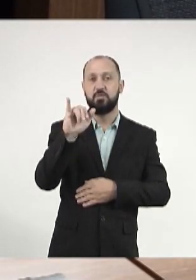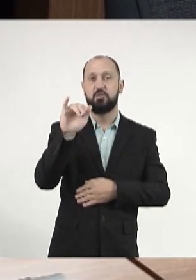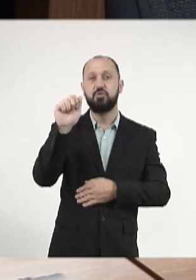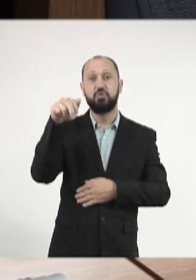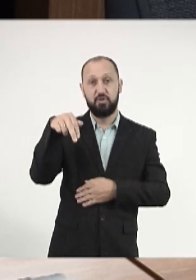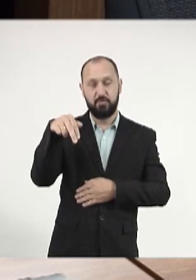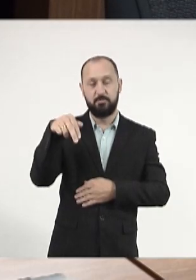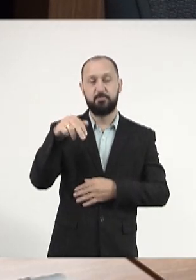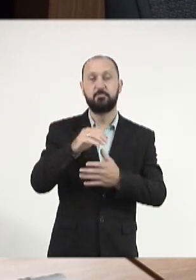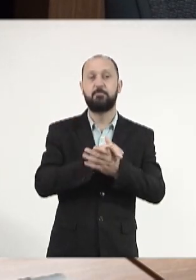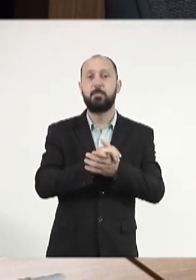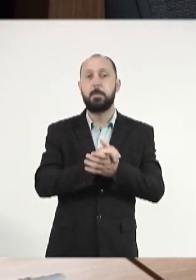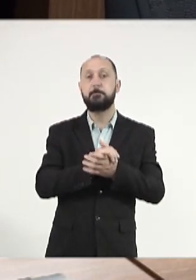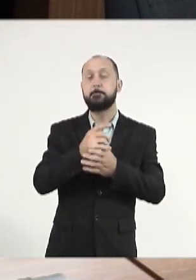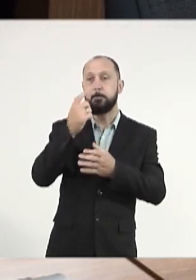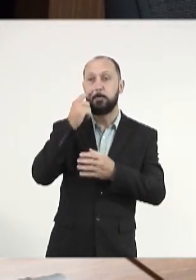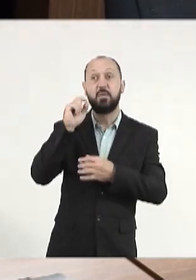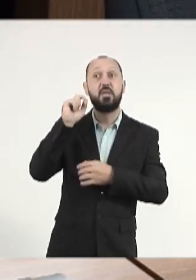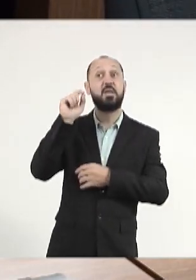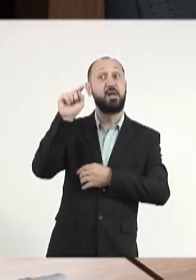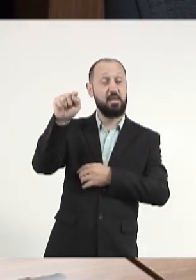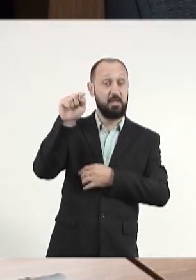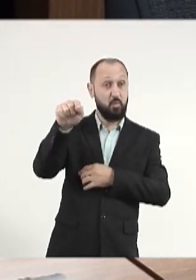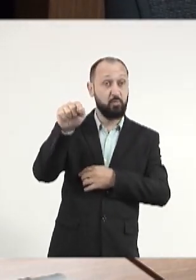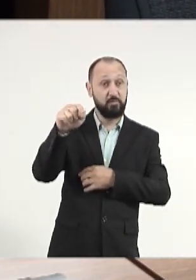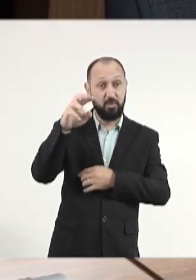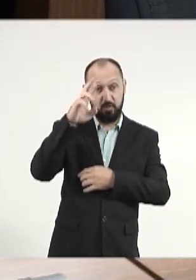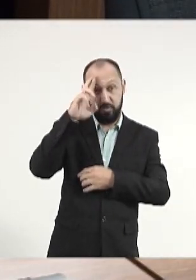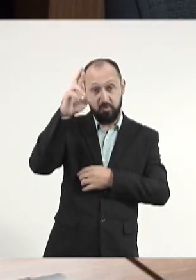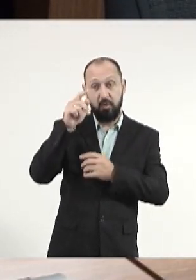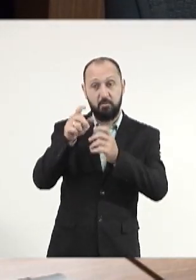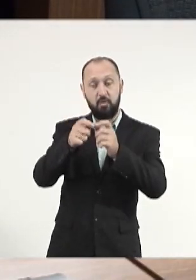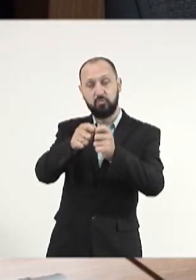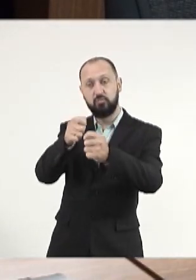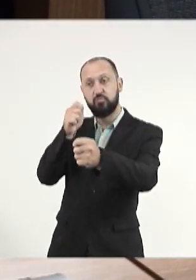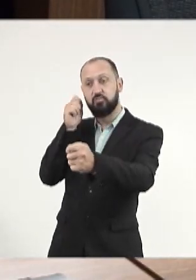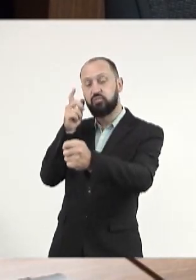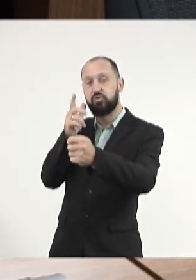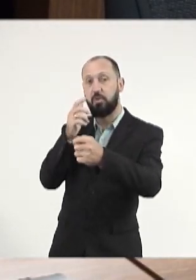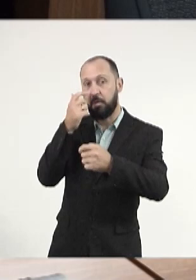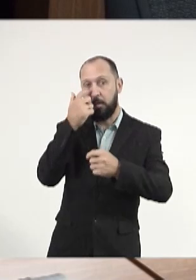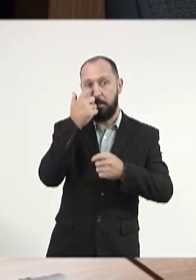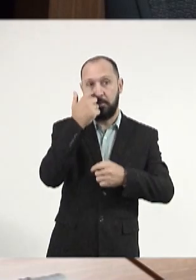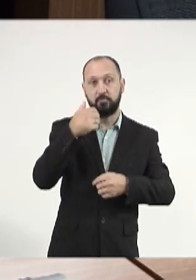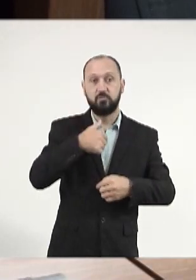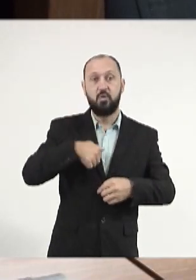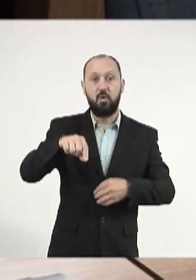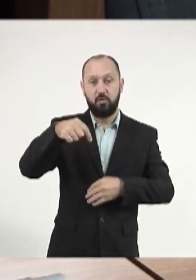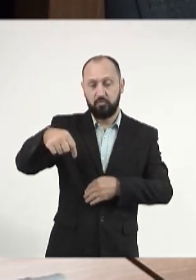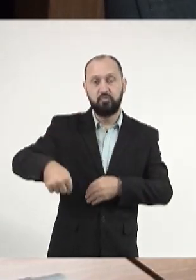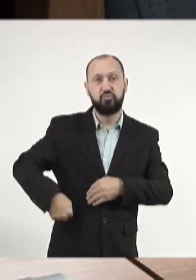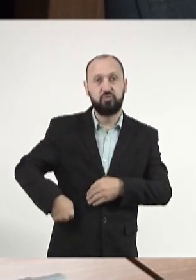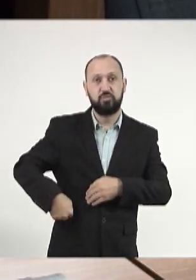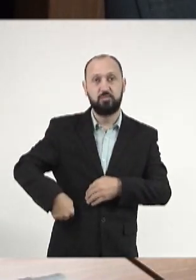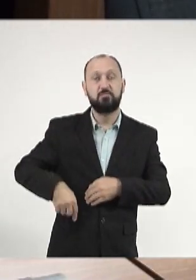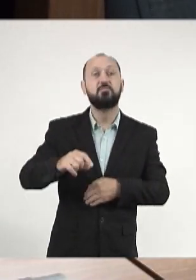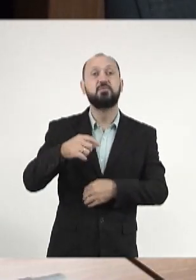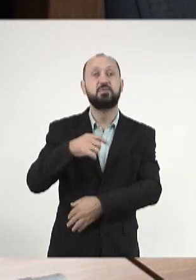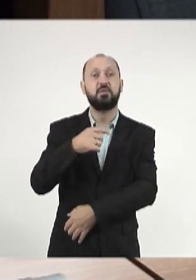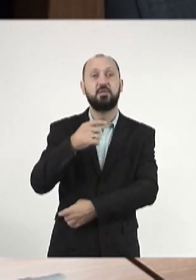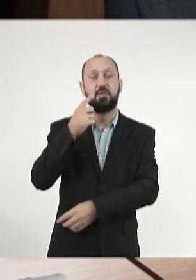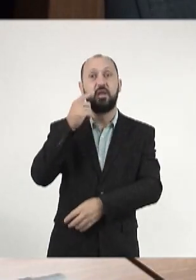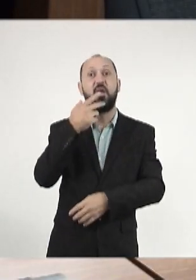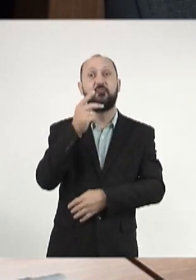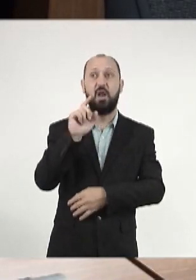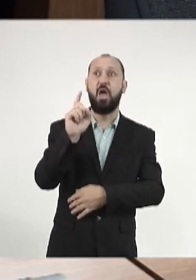Inclusive, desferiram contra o comandante uma flechada na região abdominal e receberam